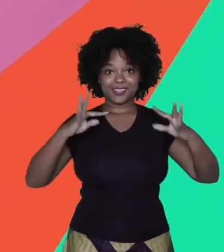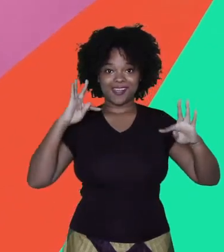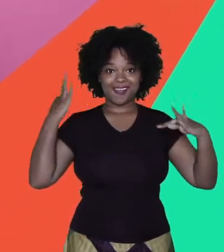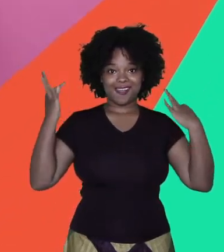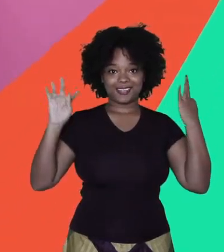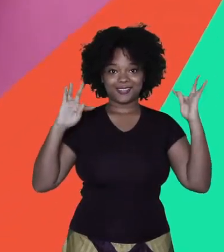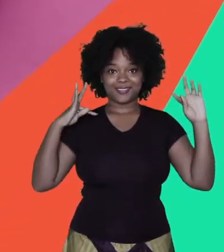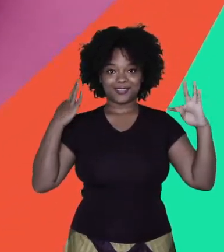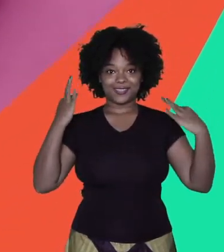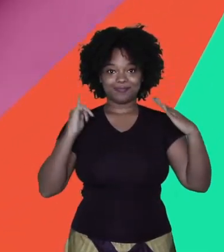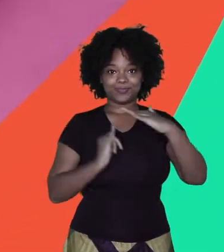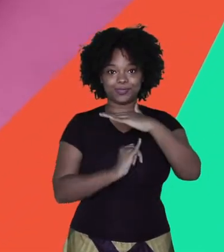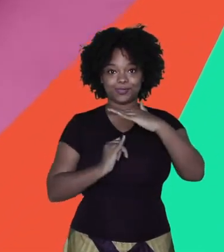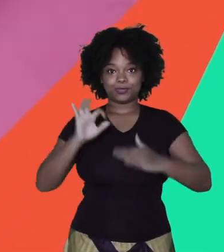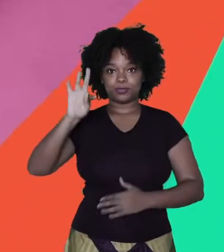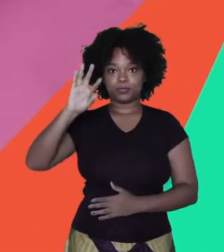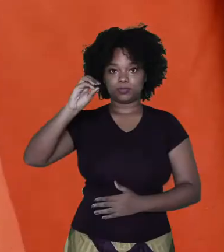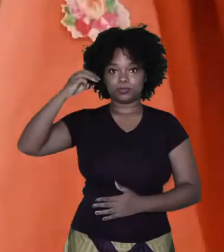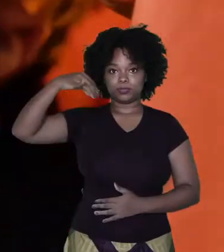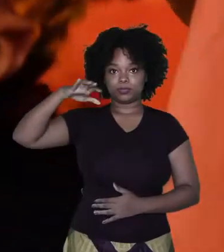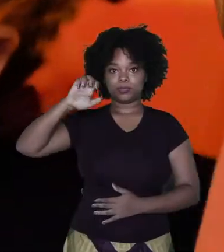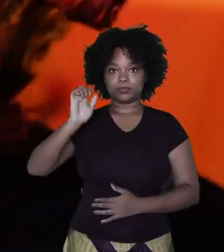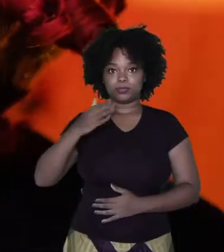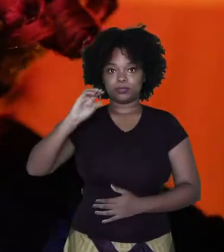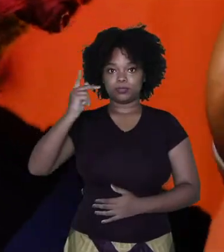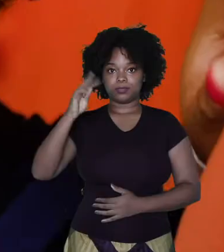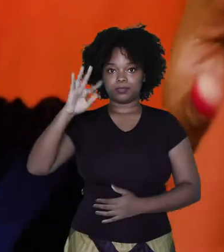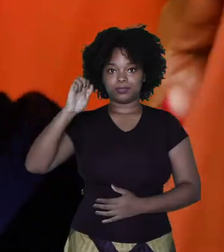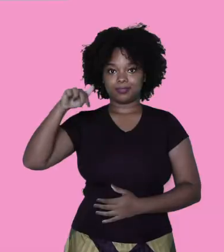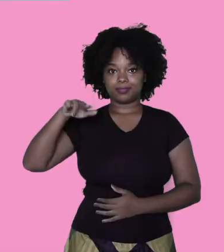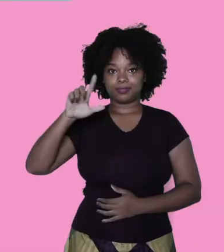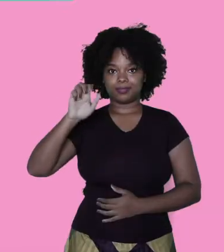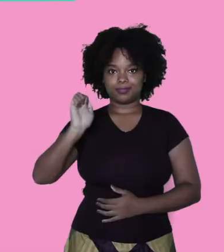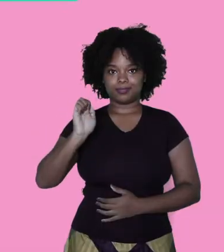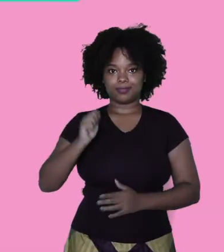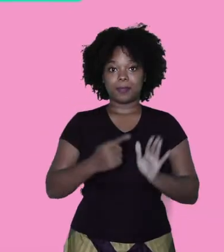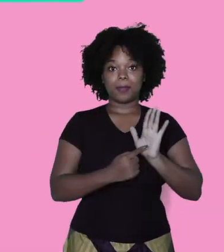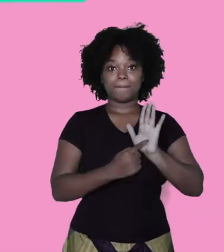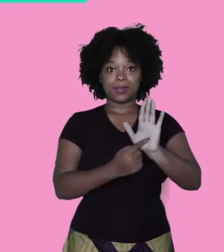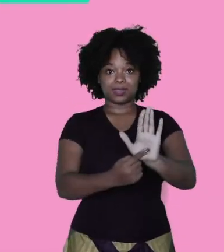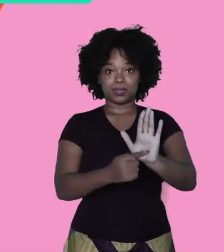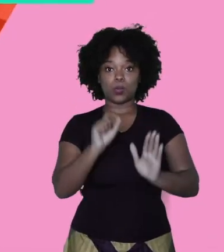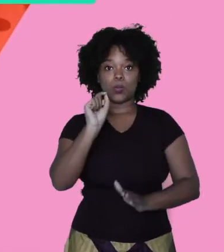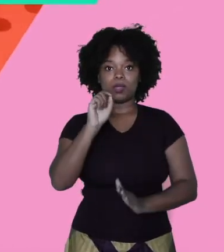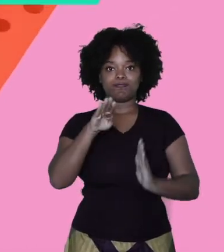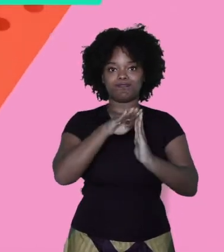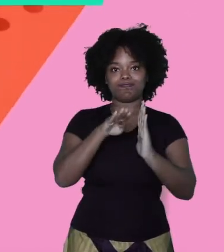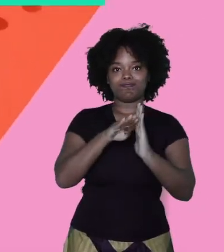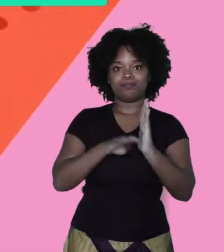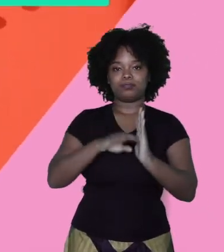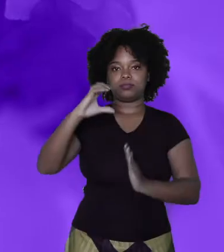Ministério do Turismo, Instituto Tomiotaki e Macro apresentam Cósmicas, Programa de